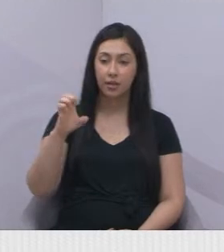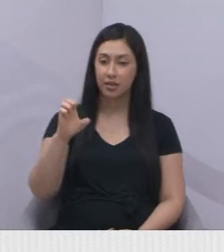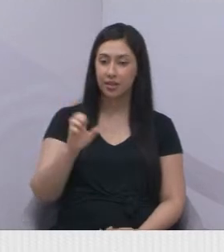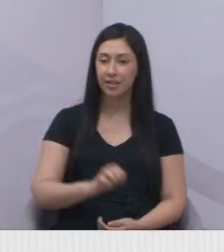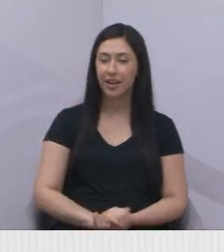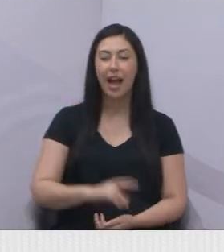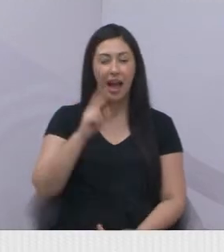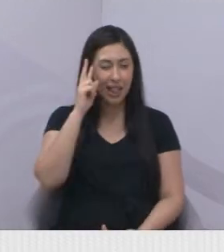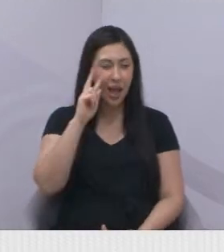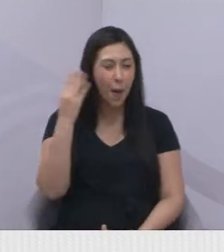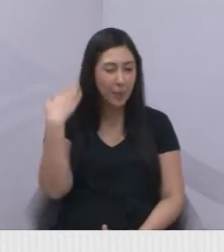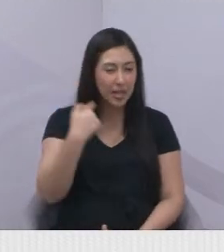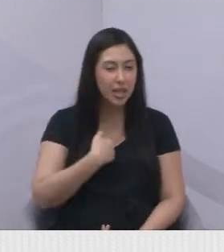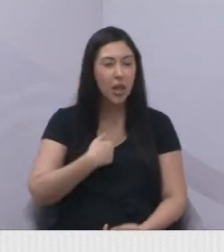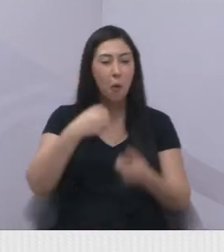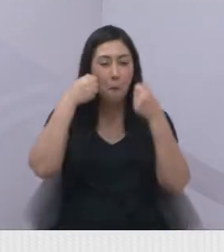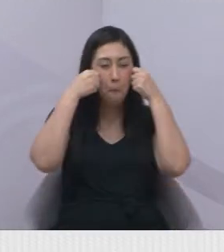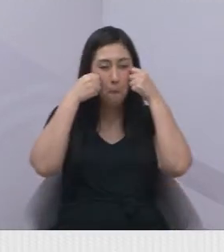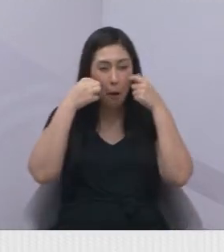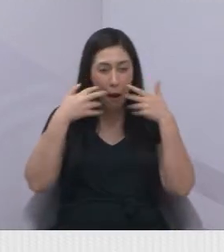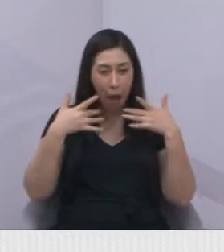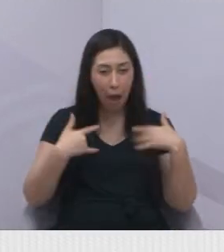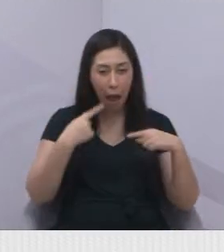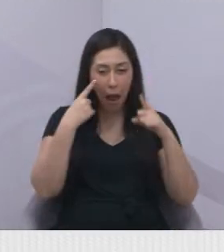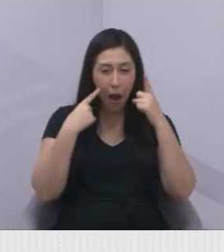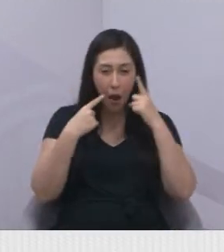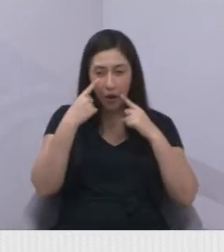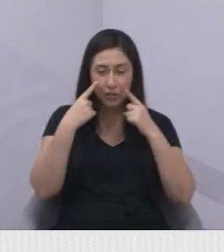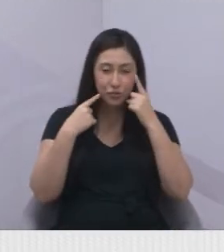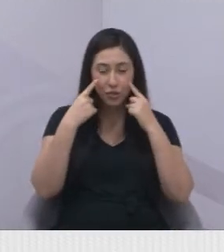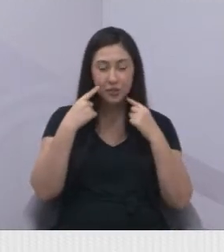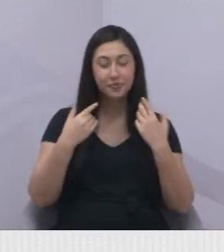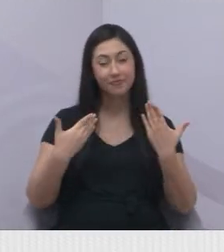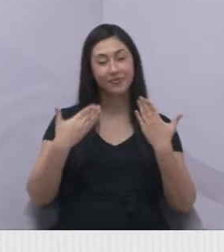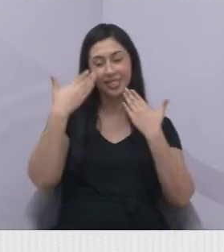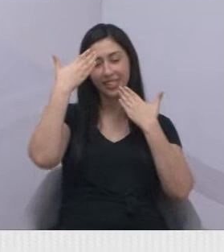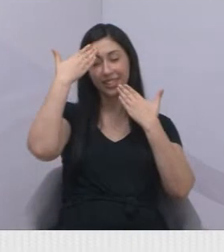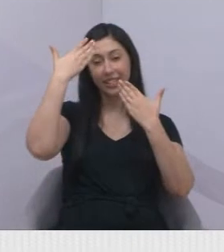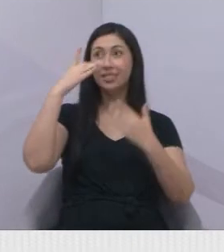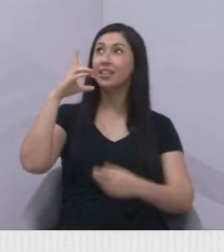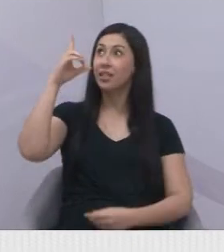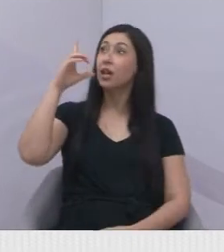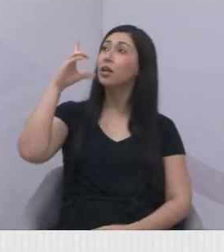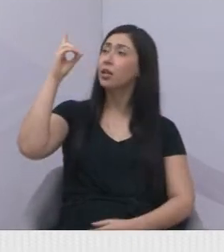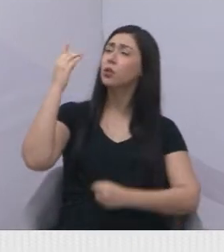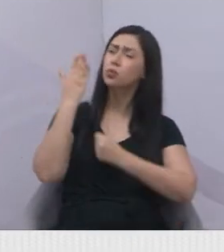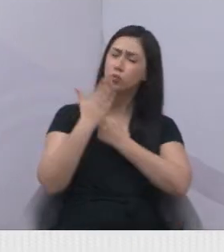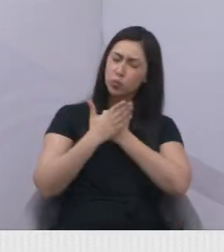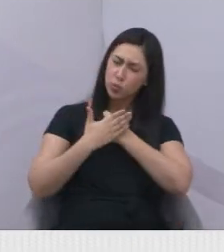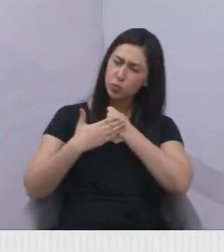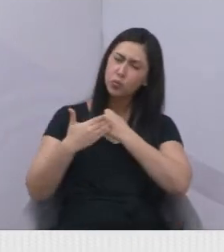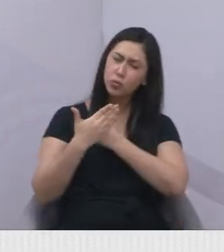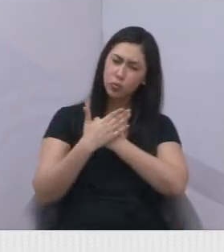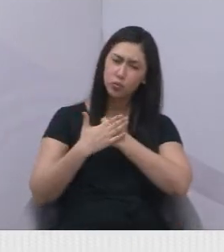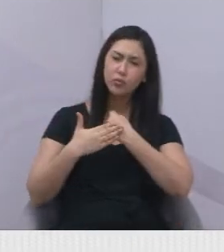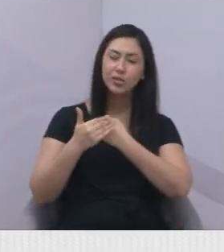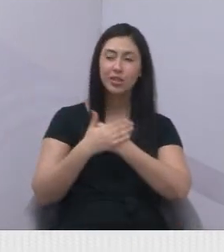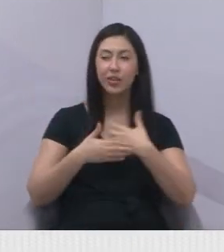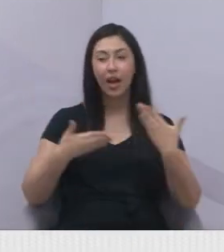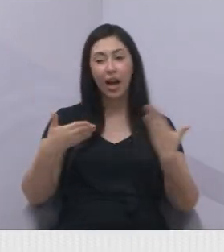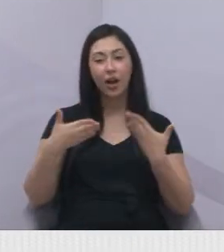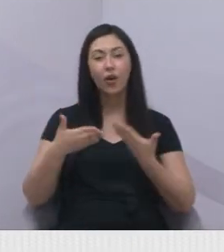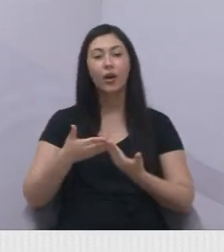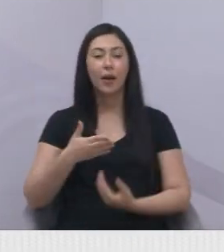que eu chorava aqui na tribuna por causa do meu filho? Graças a Deus, Deus está me confortando no meu coração. Aí faz um